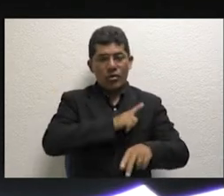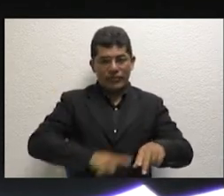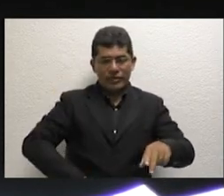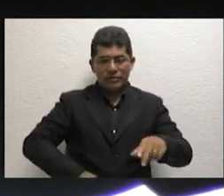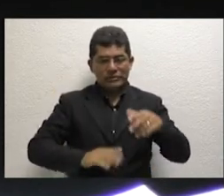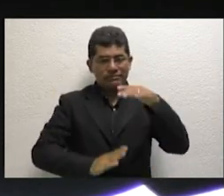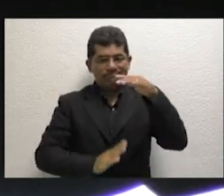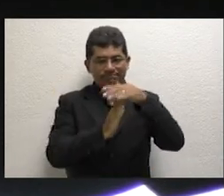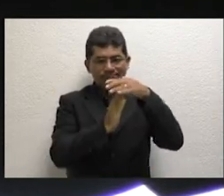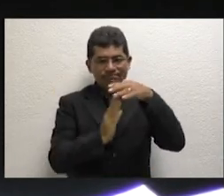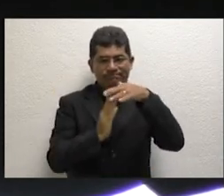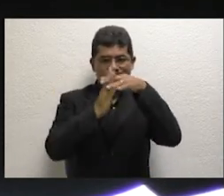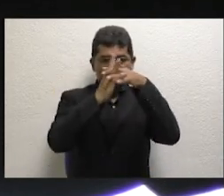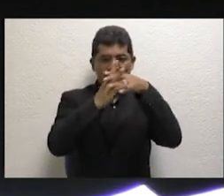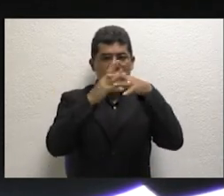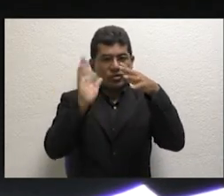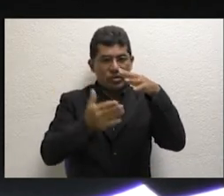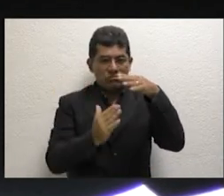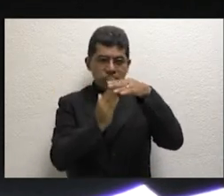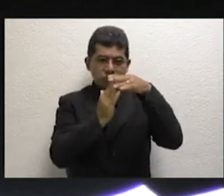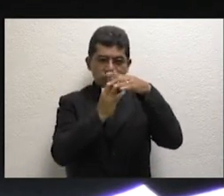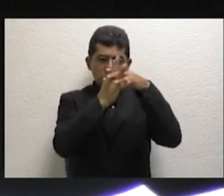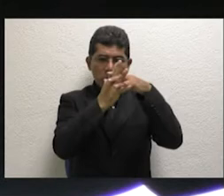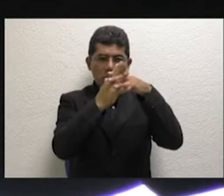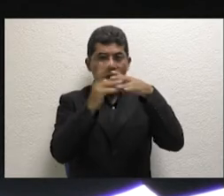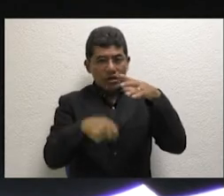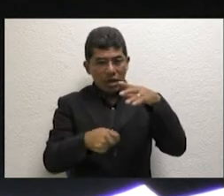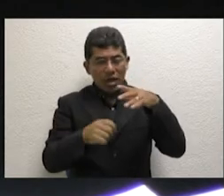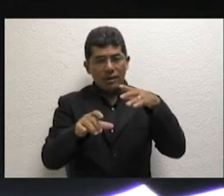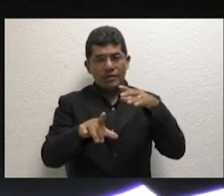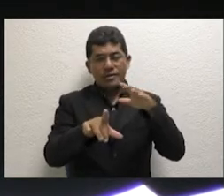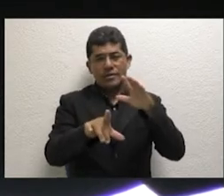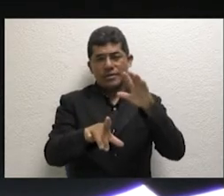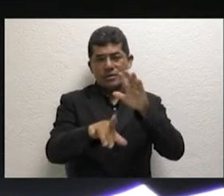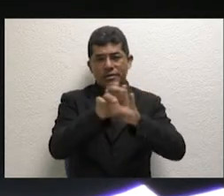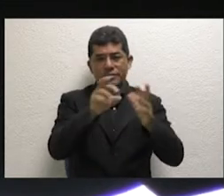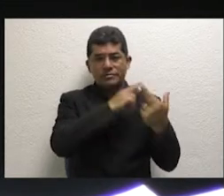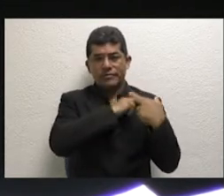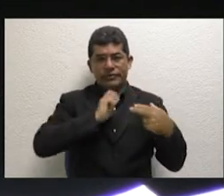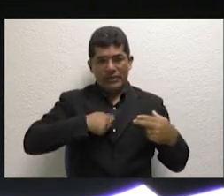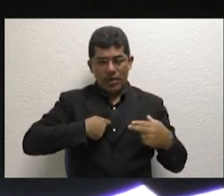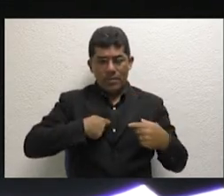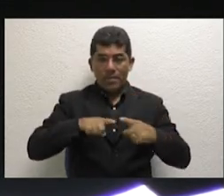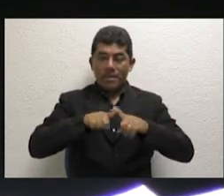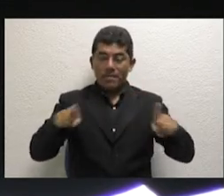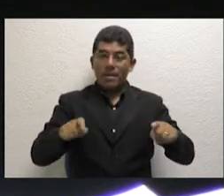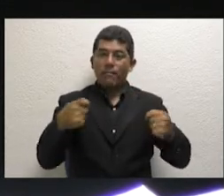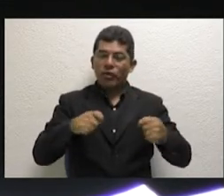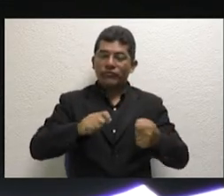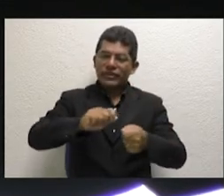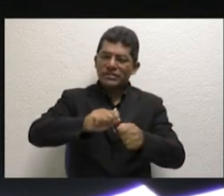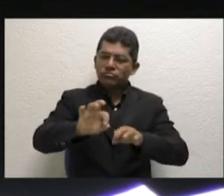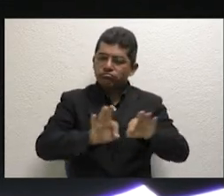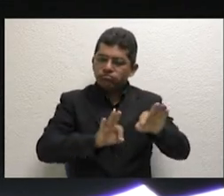o limite da lei de responsabilidade fiscal ainda pode fazer os ajustes devido